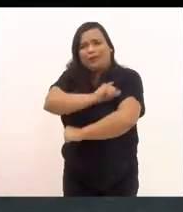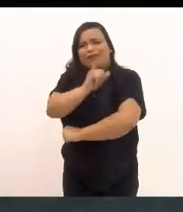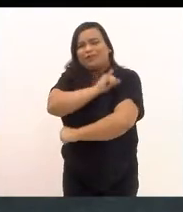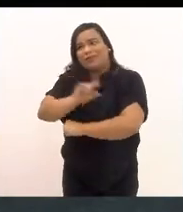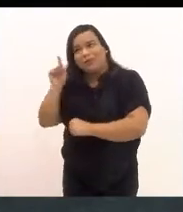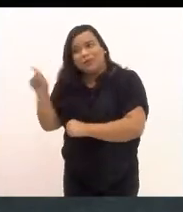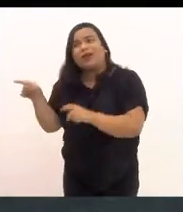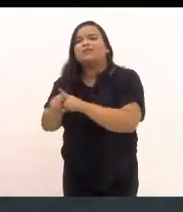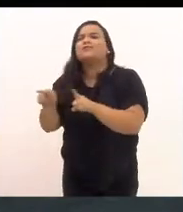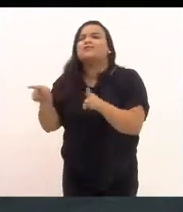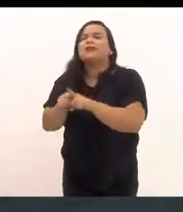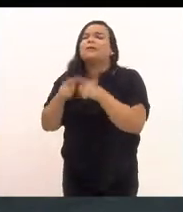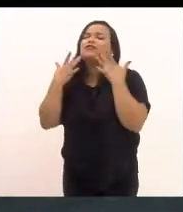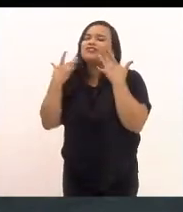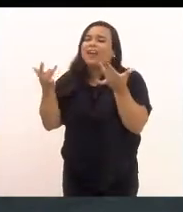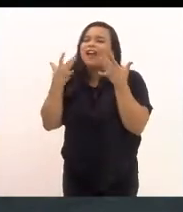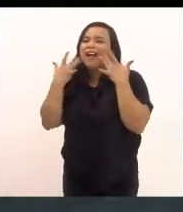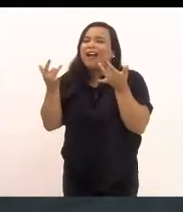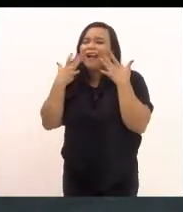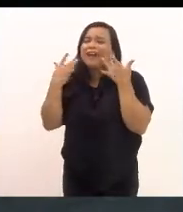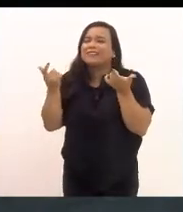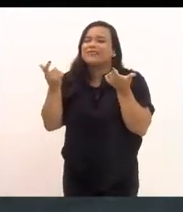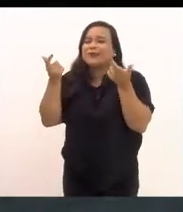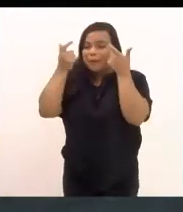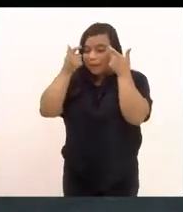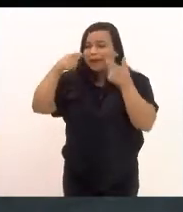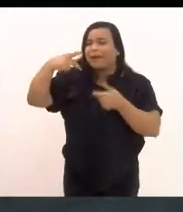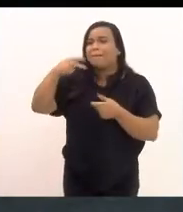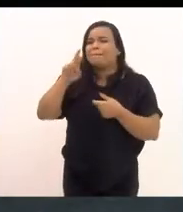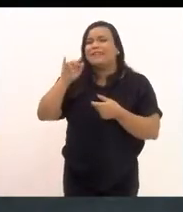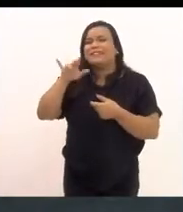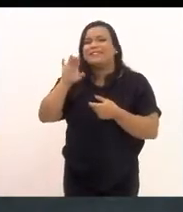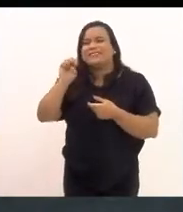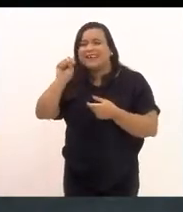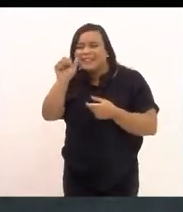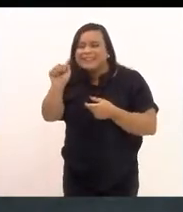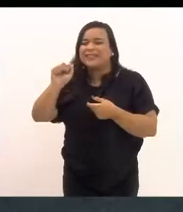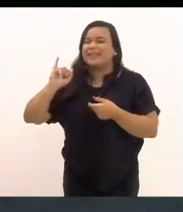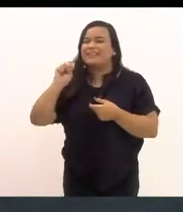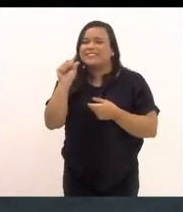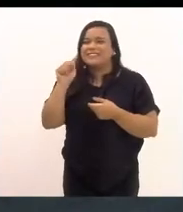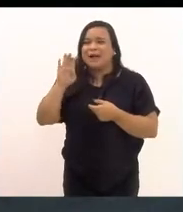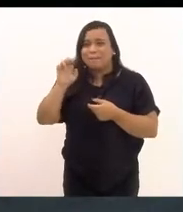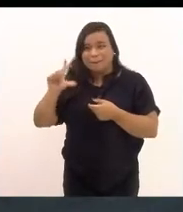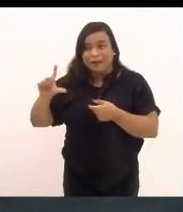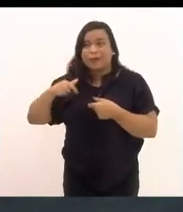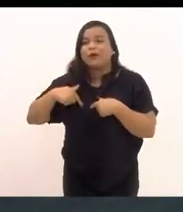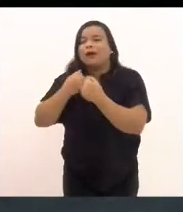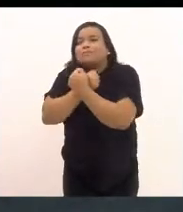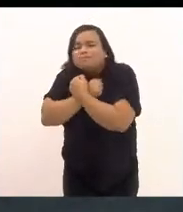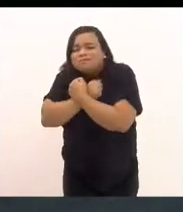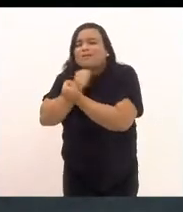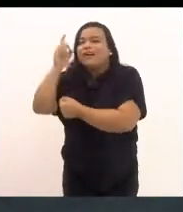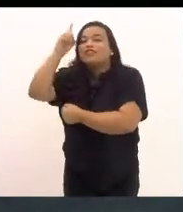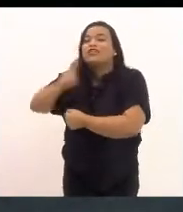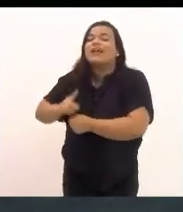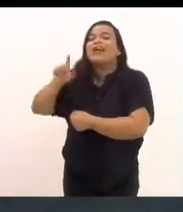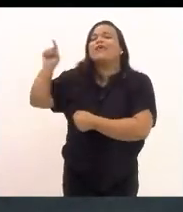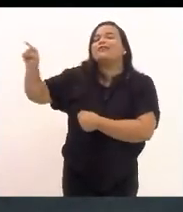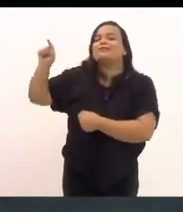sentido, deixar aqui um grande abraço para Orlando Miranda, diretor do Teatro Princesa Isabel,